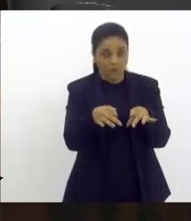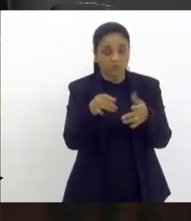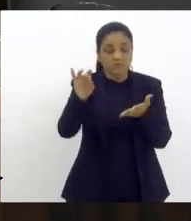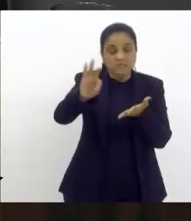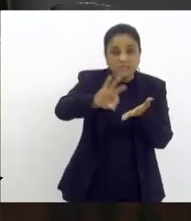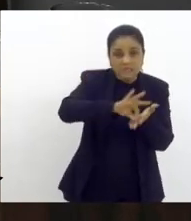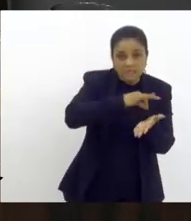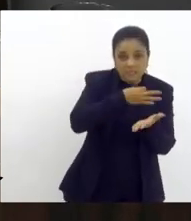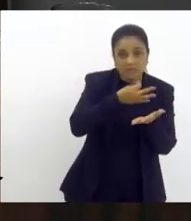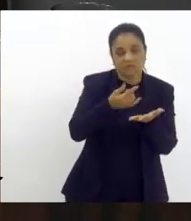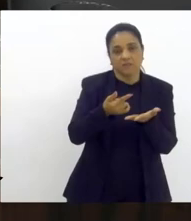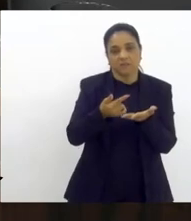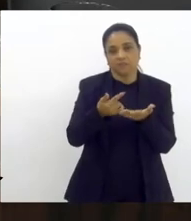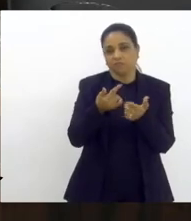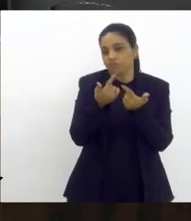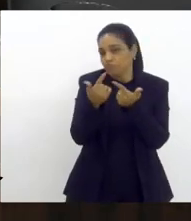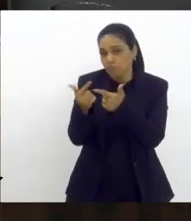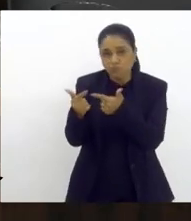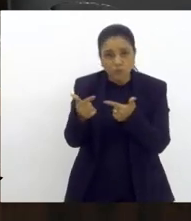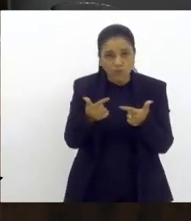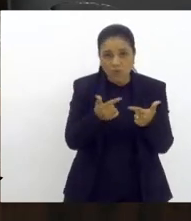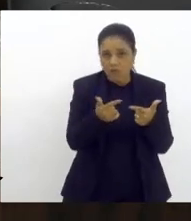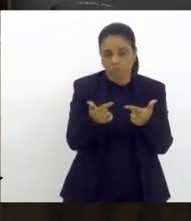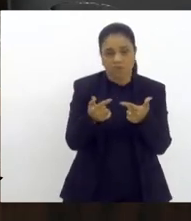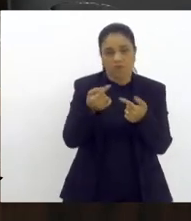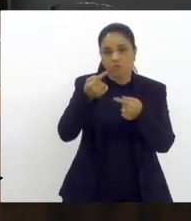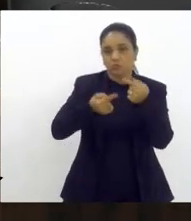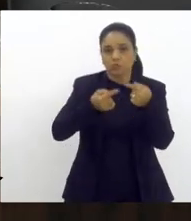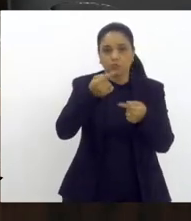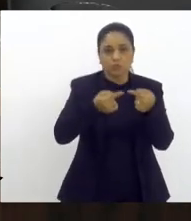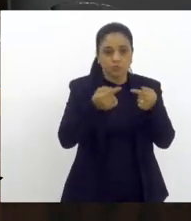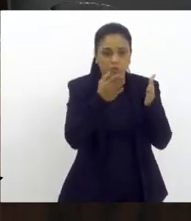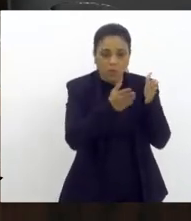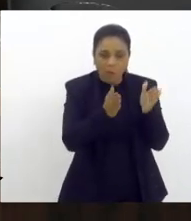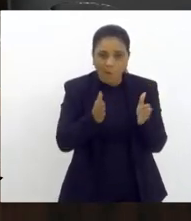porque não há mais nada a tratar na ordem